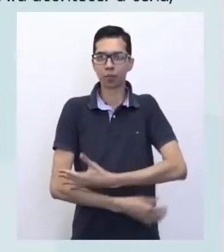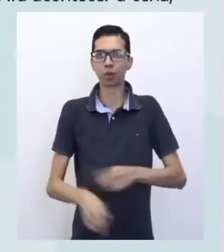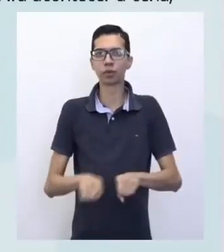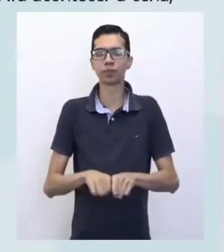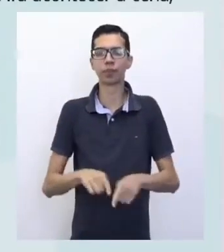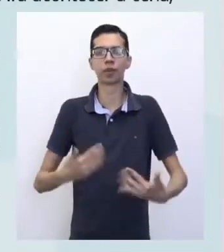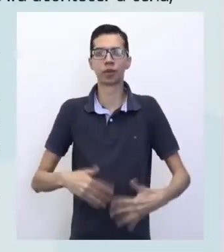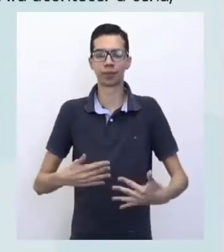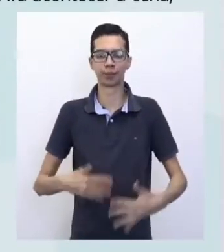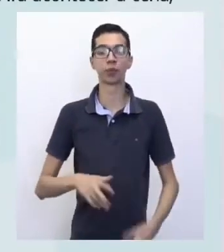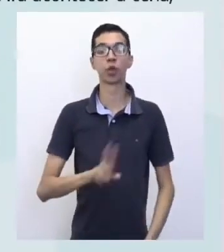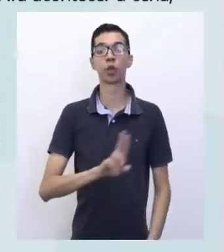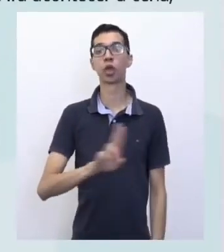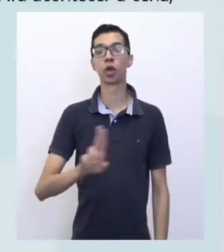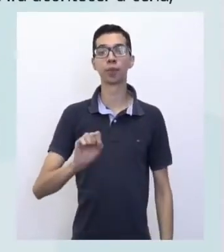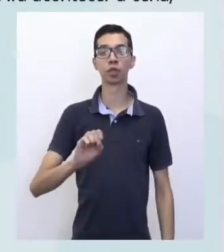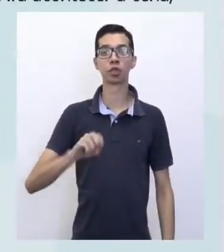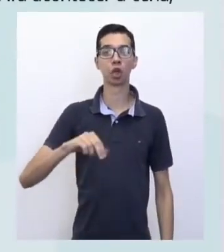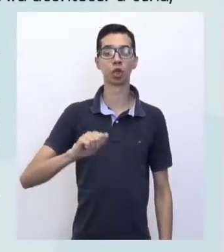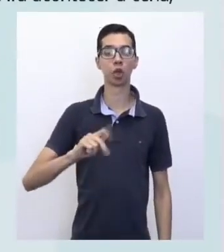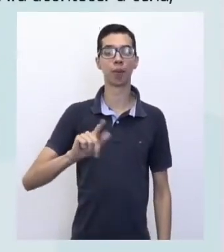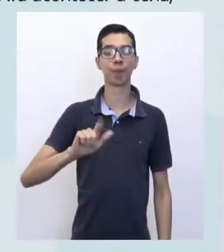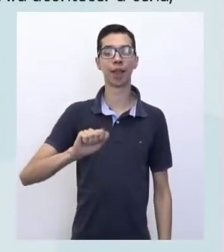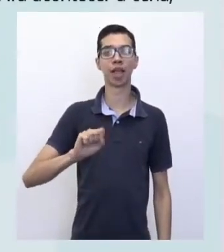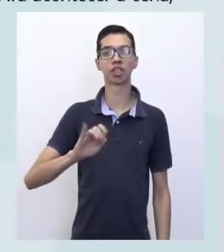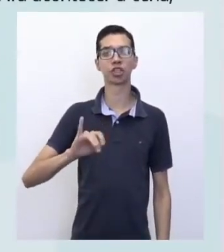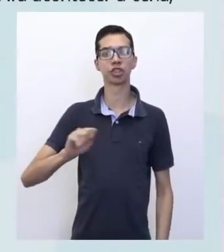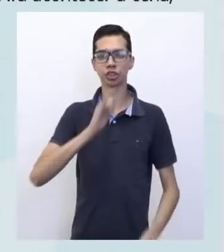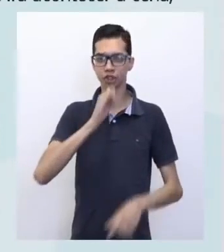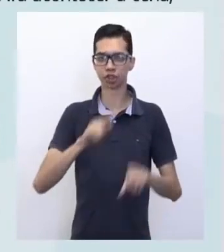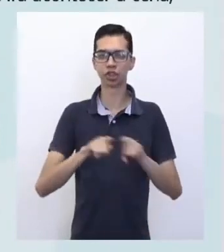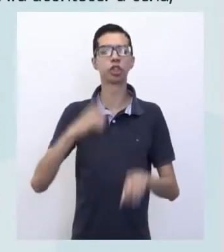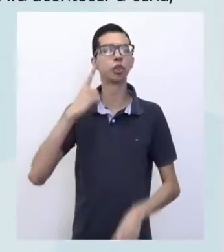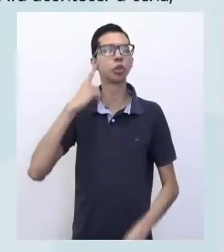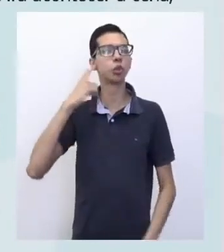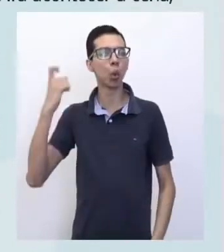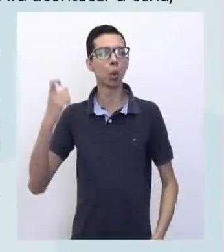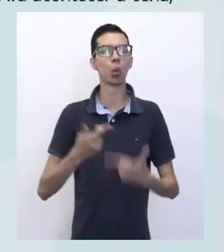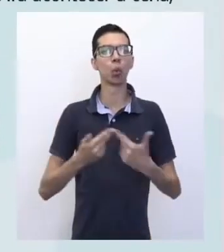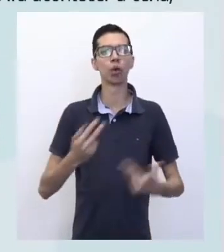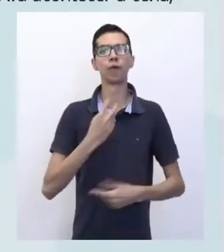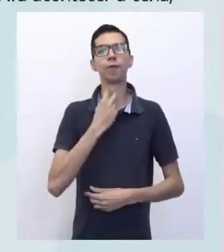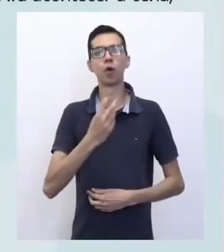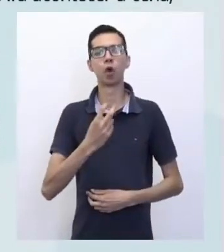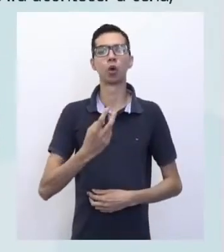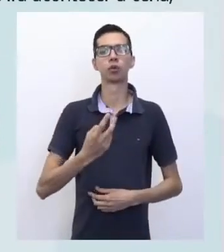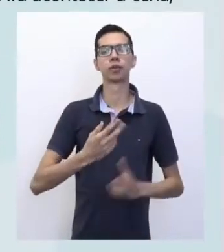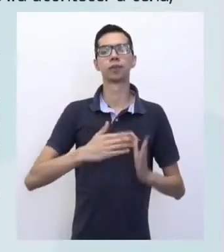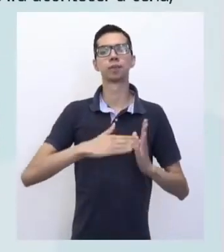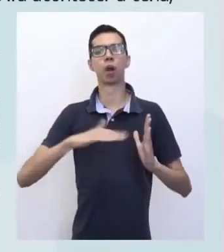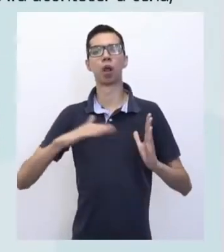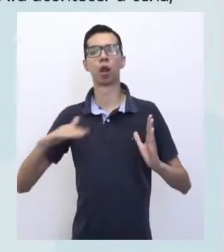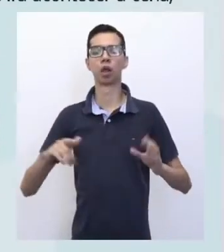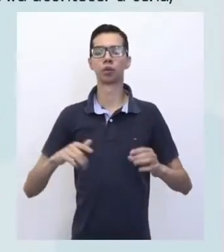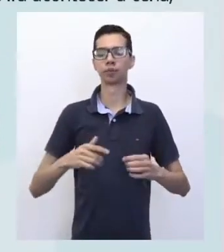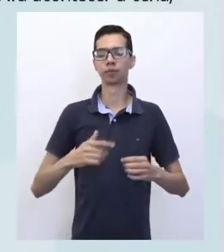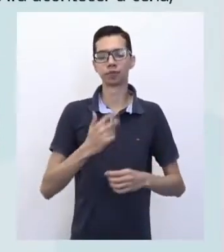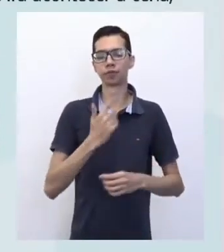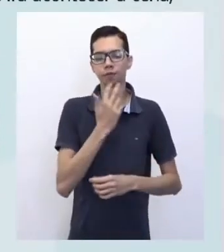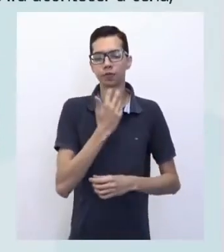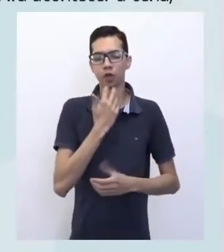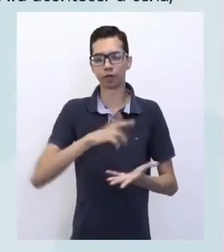sonoplastia, que é um conjunto de sons e efeitos sonoros provenientes de músicas, ruídos, vozes e outras fontes